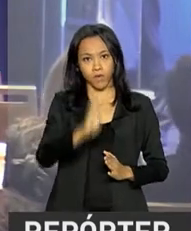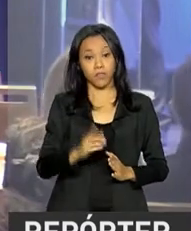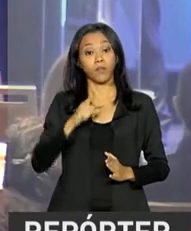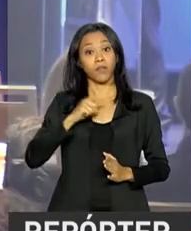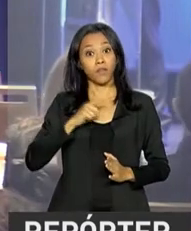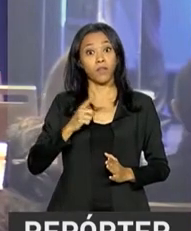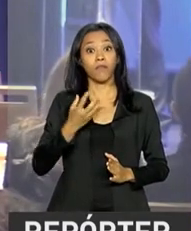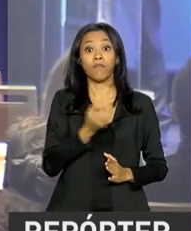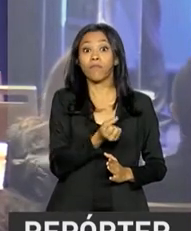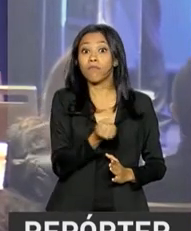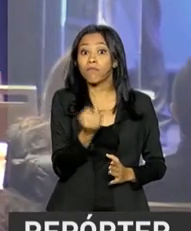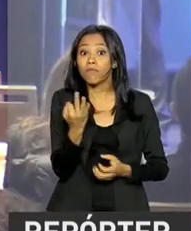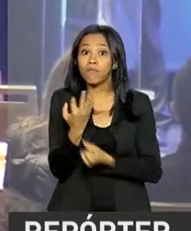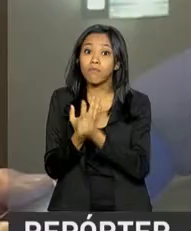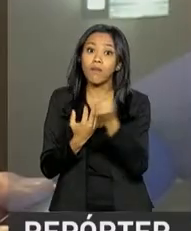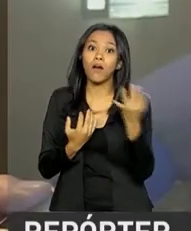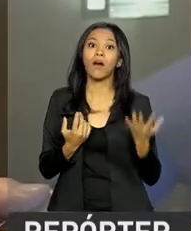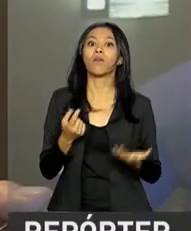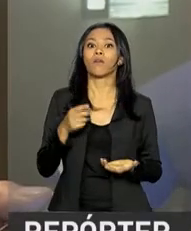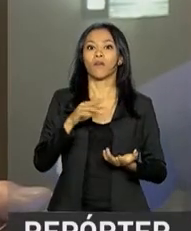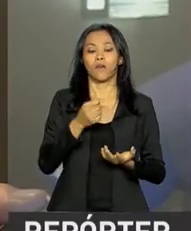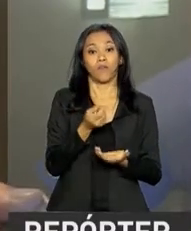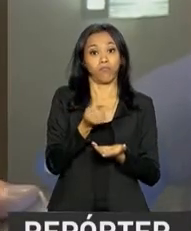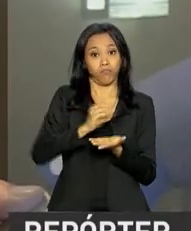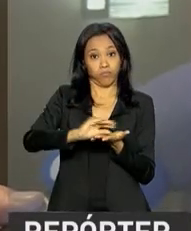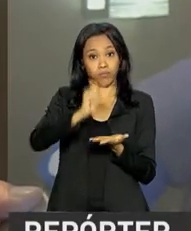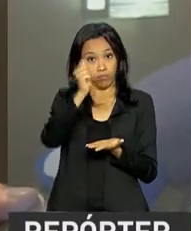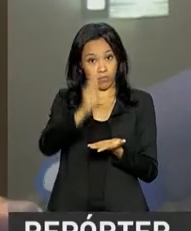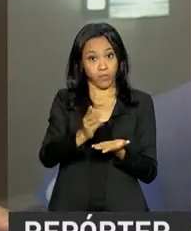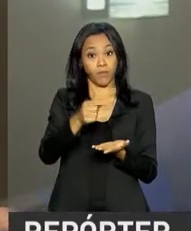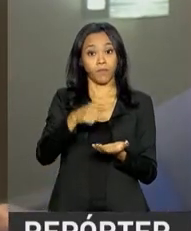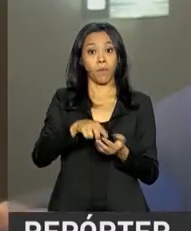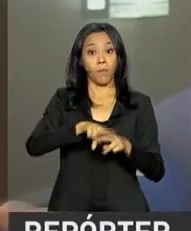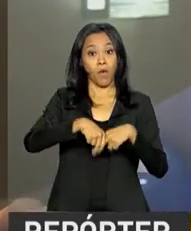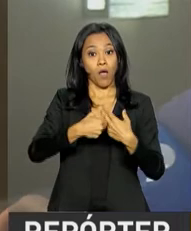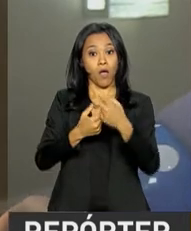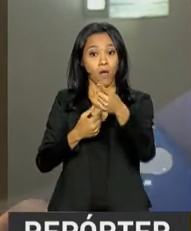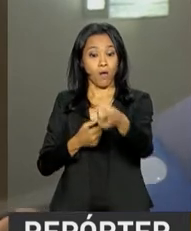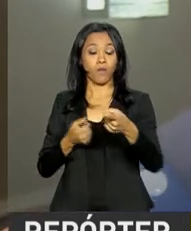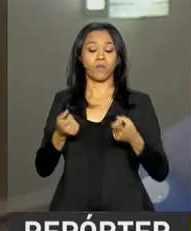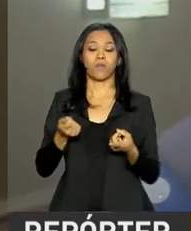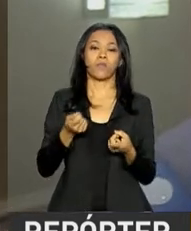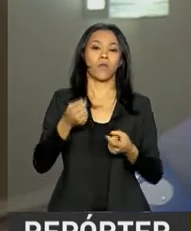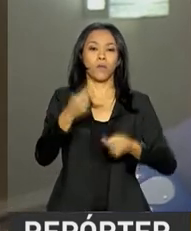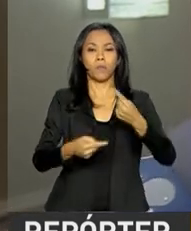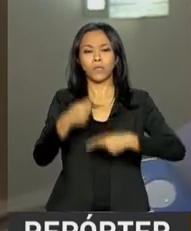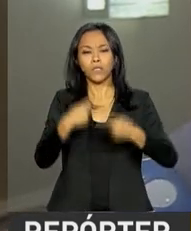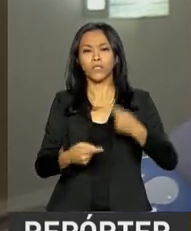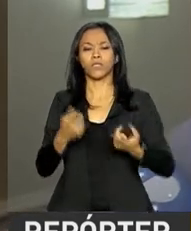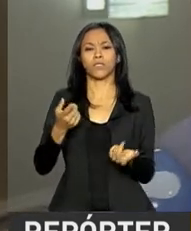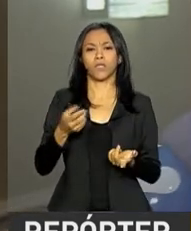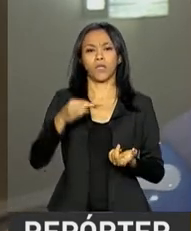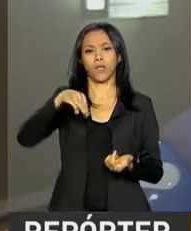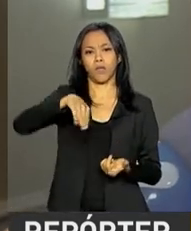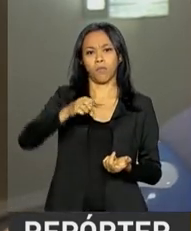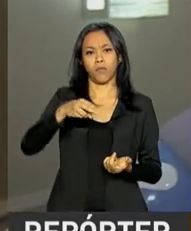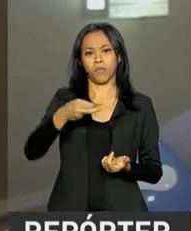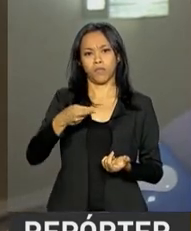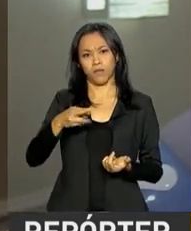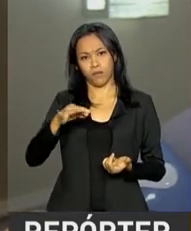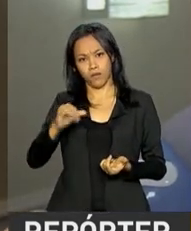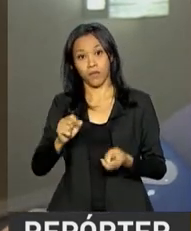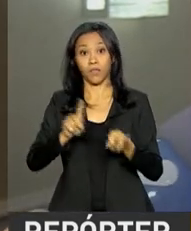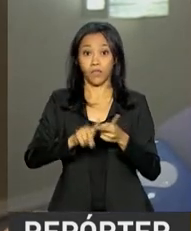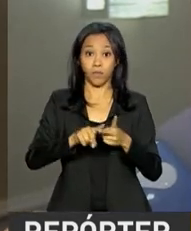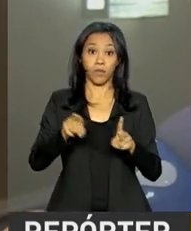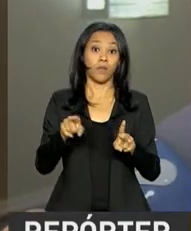disponível no mercado financeiro internacional. Devido à política monetária do Banco Central americano nos últimos anos, também do Banco Central